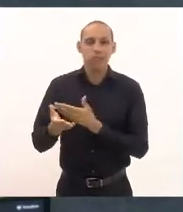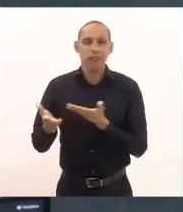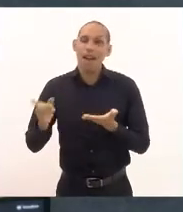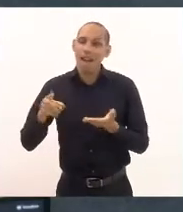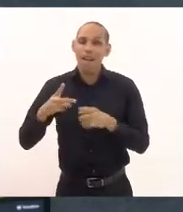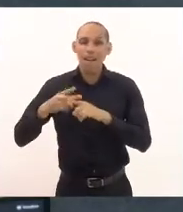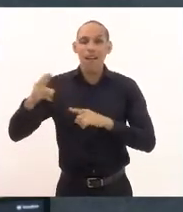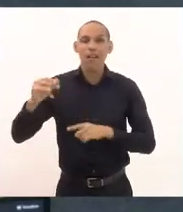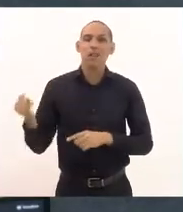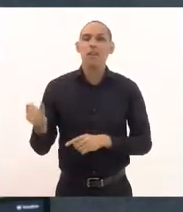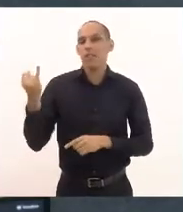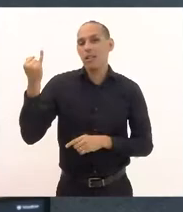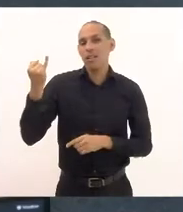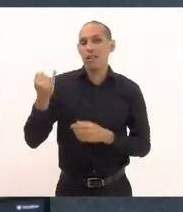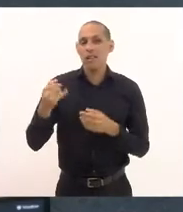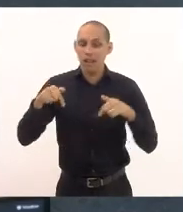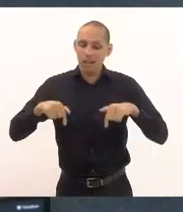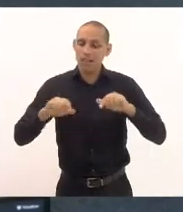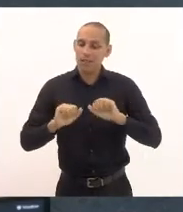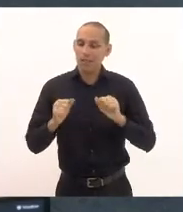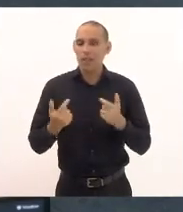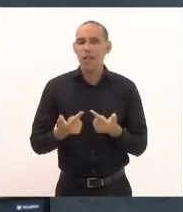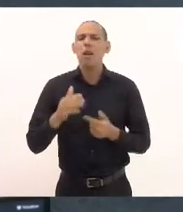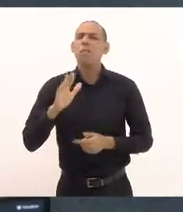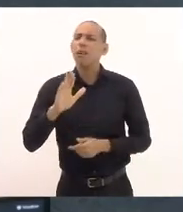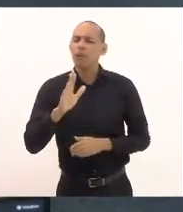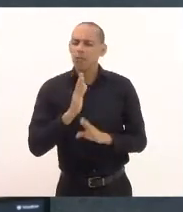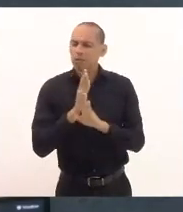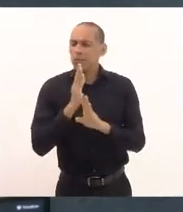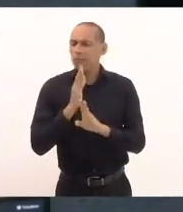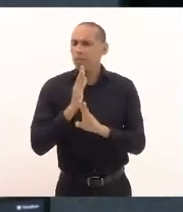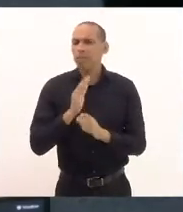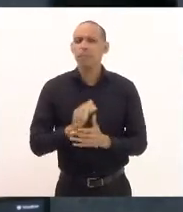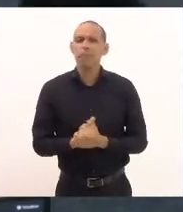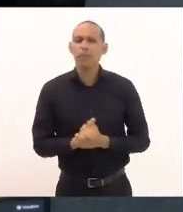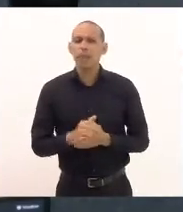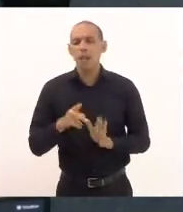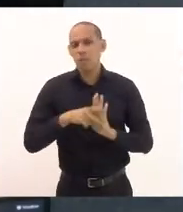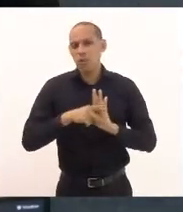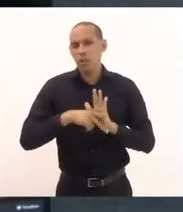vitória importante para essa casa. No entanto, com relação ao projeto